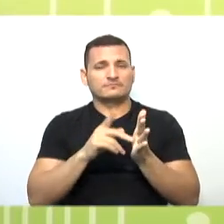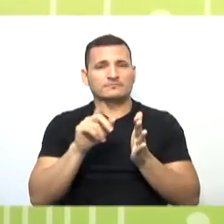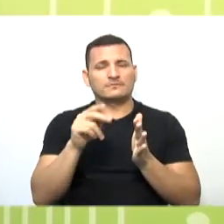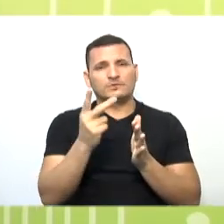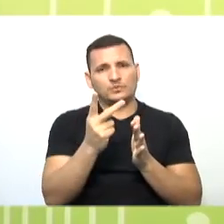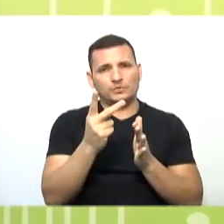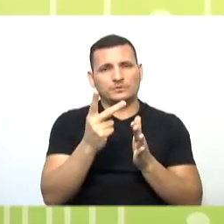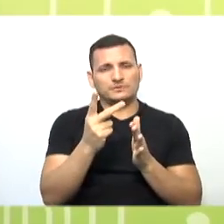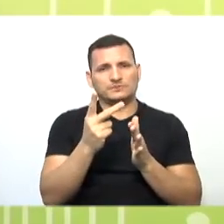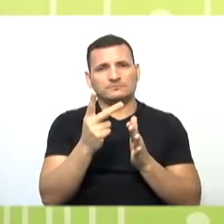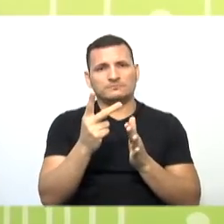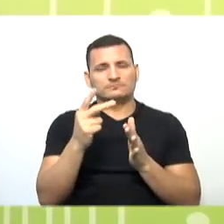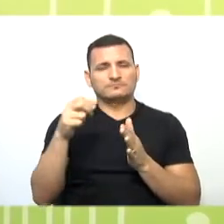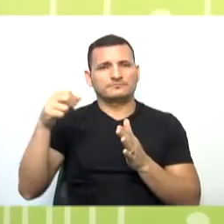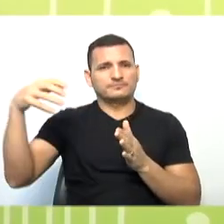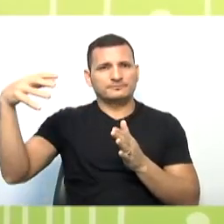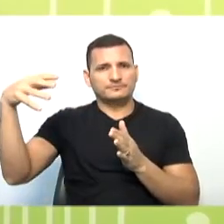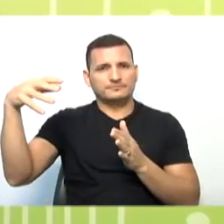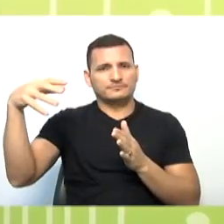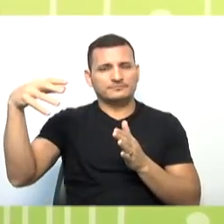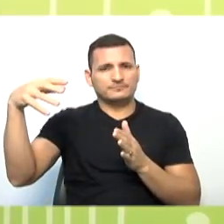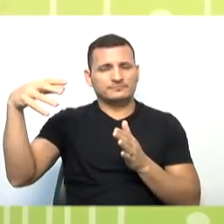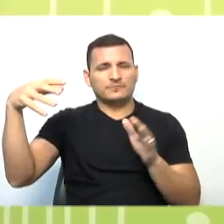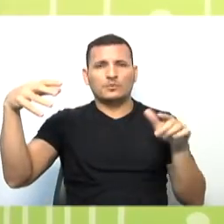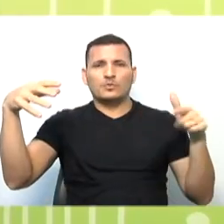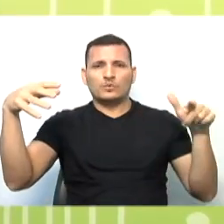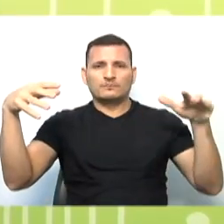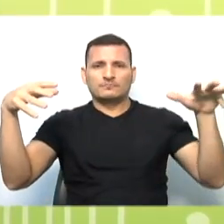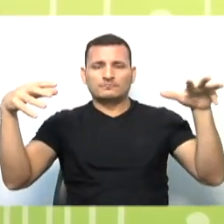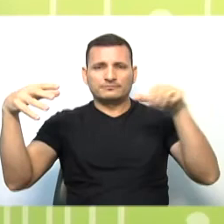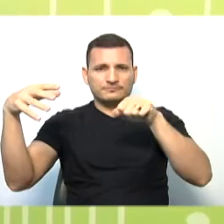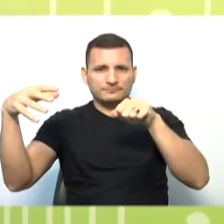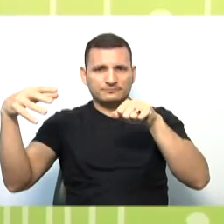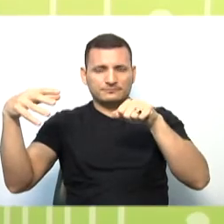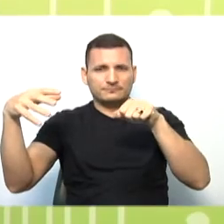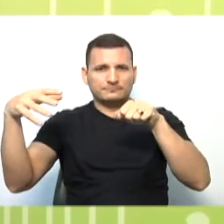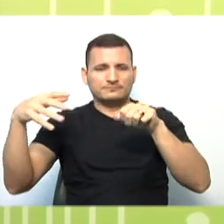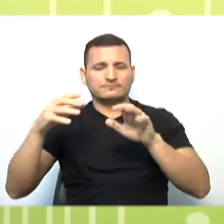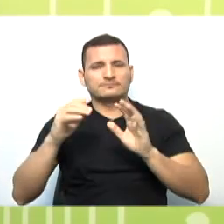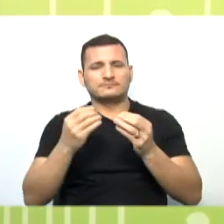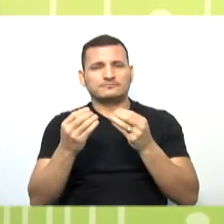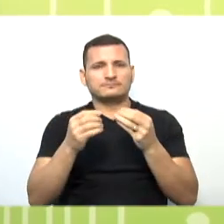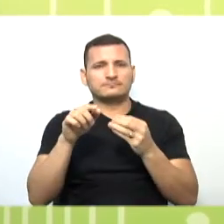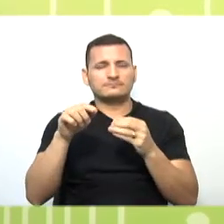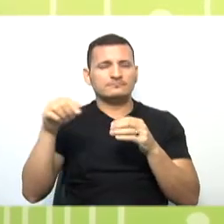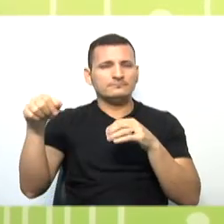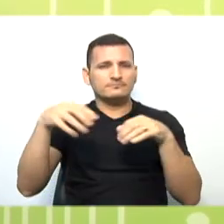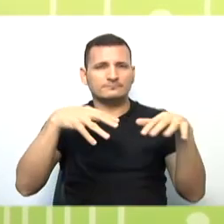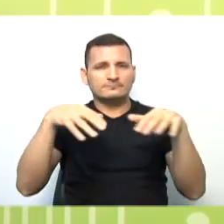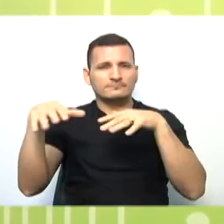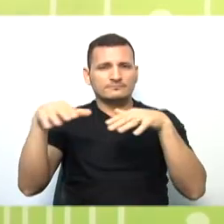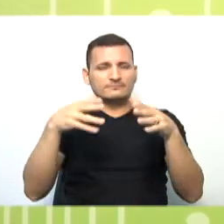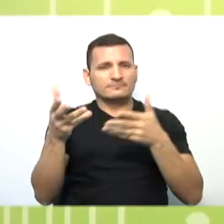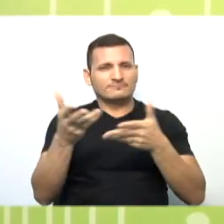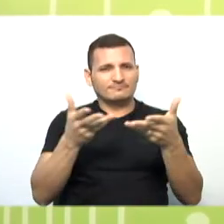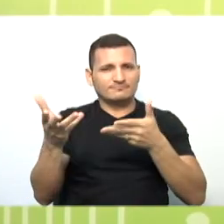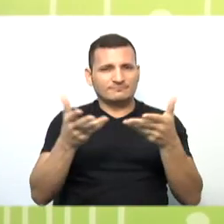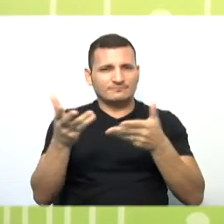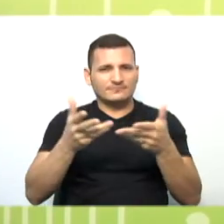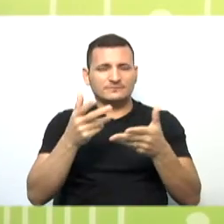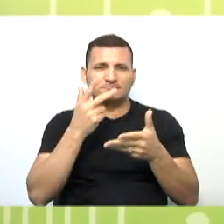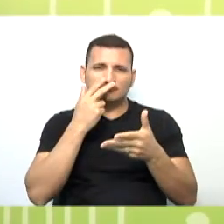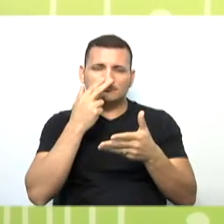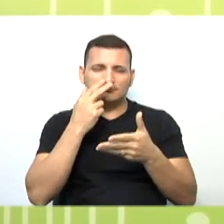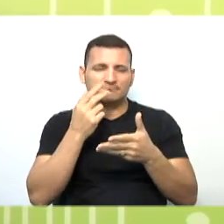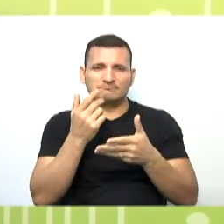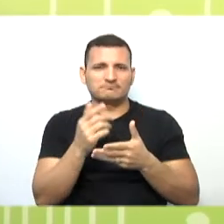imagens, uma acesa e uma apagada. Só que com a função, a dinâmica, a interatividade, ela se torna uma coisa